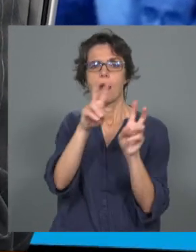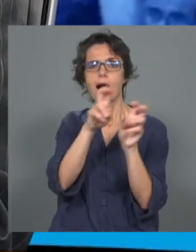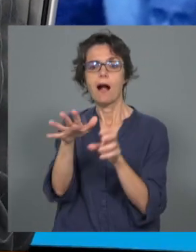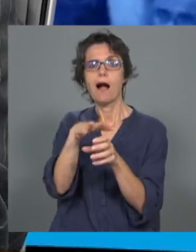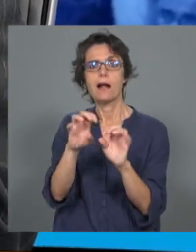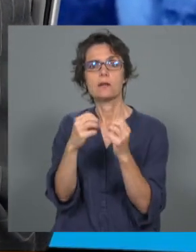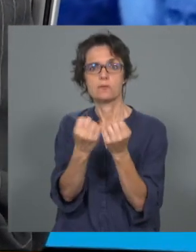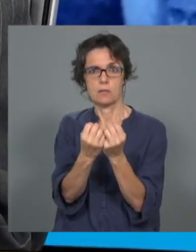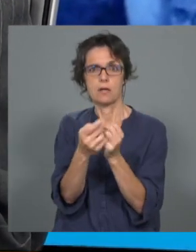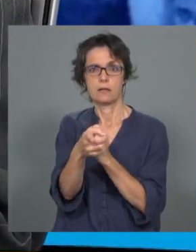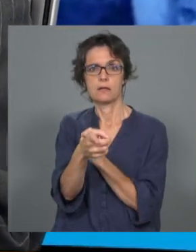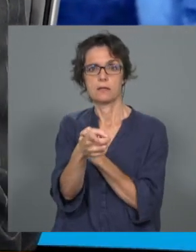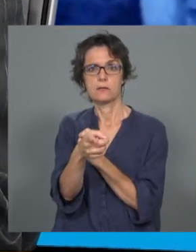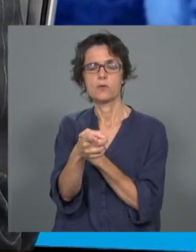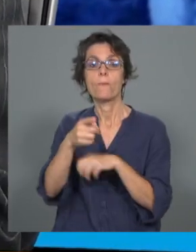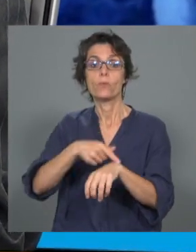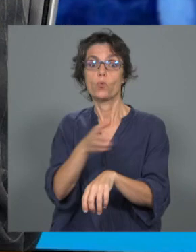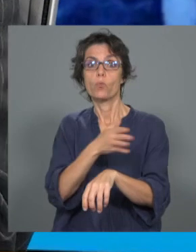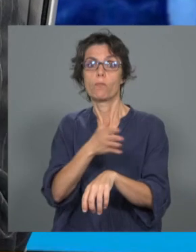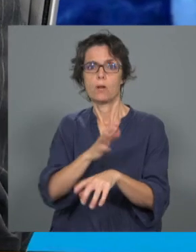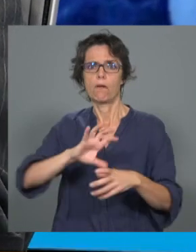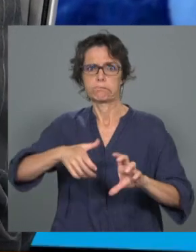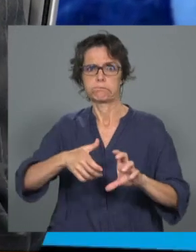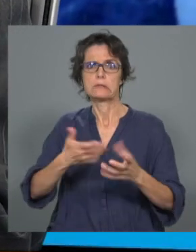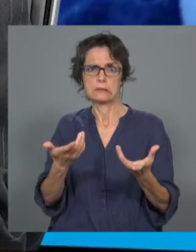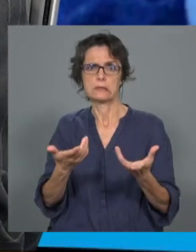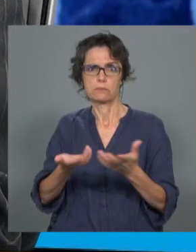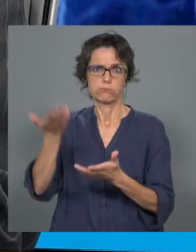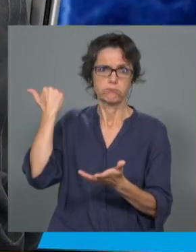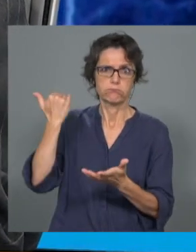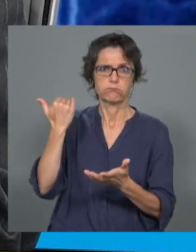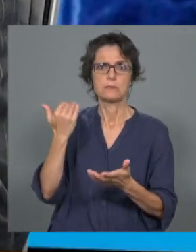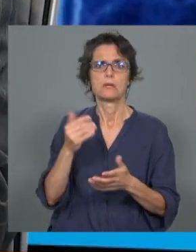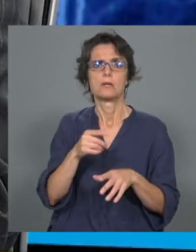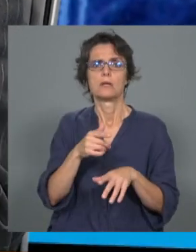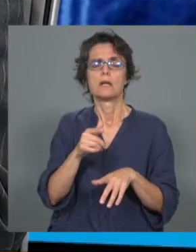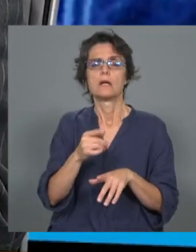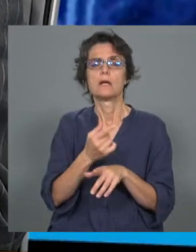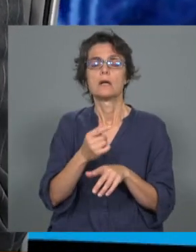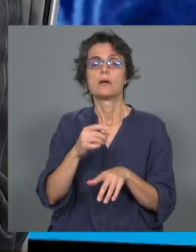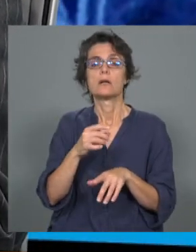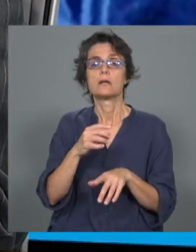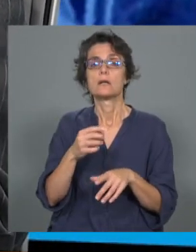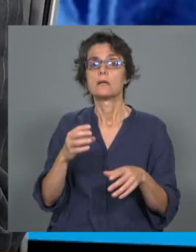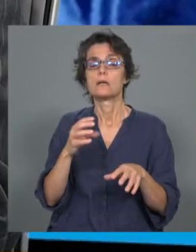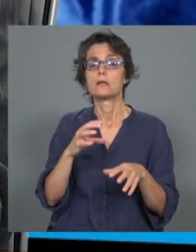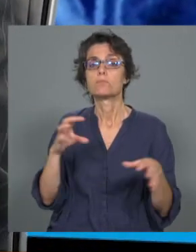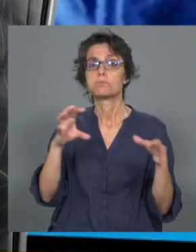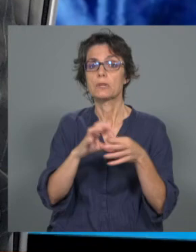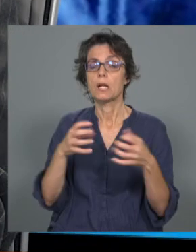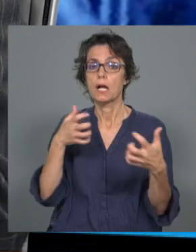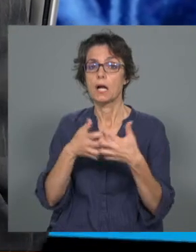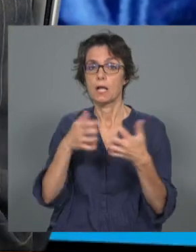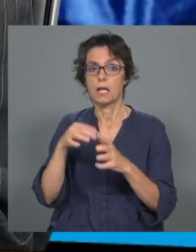numa altura de crise, porque era de crise que se vivia nessa época por causa dos impactos da Guerra